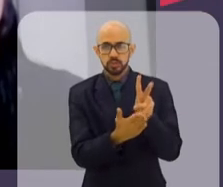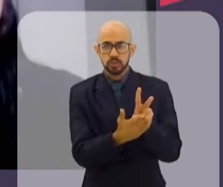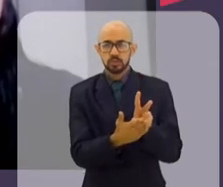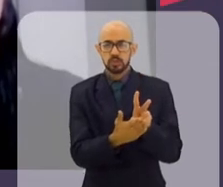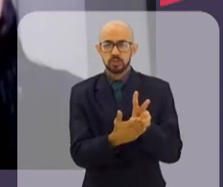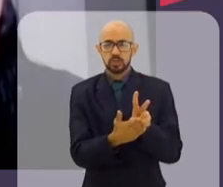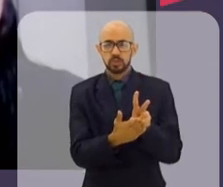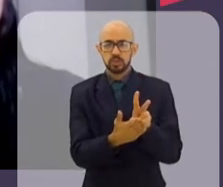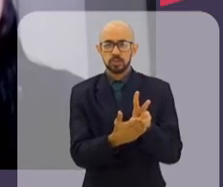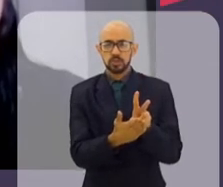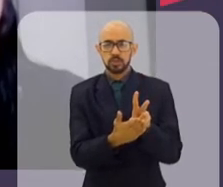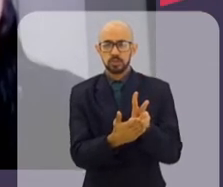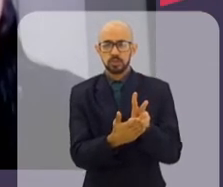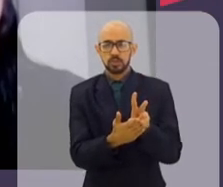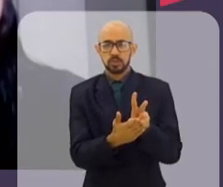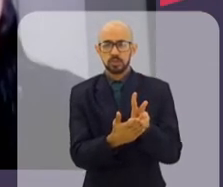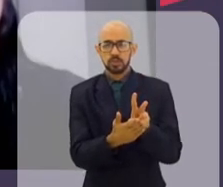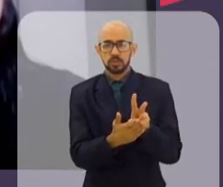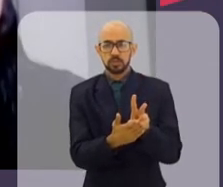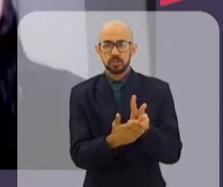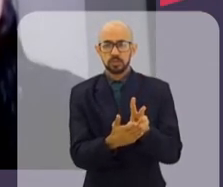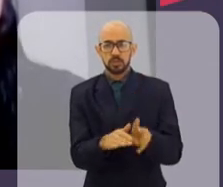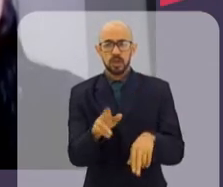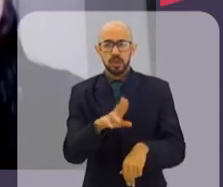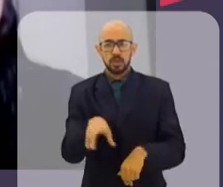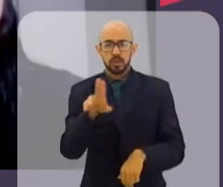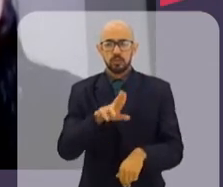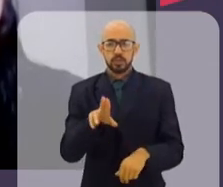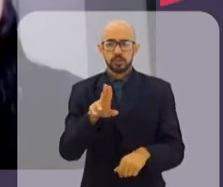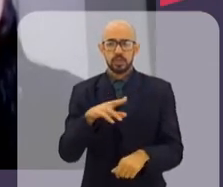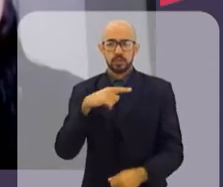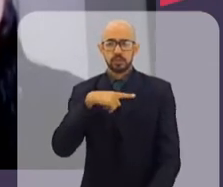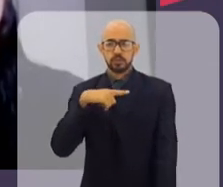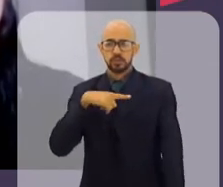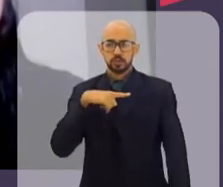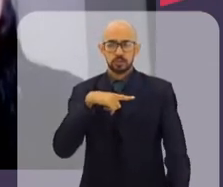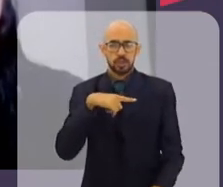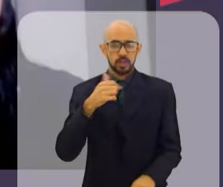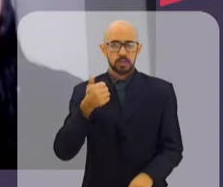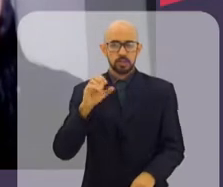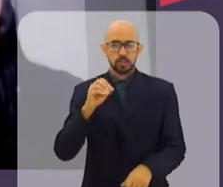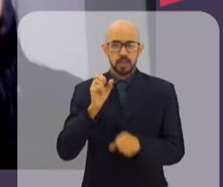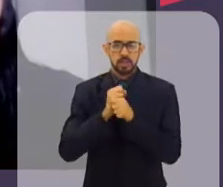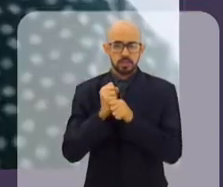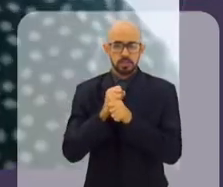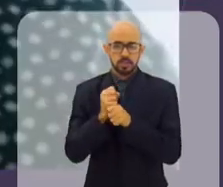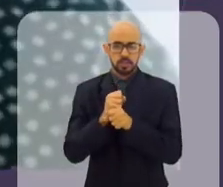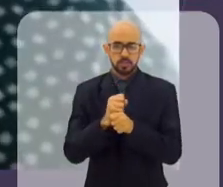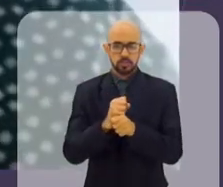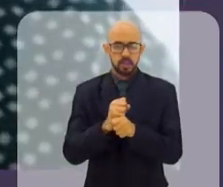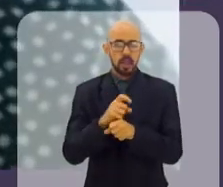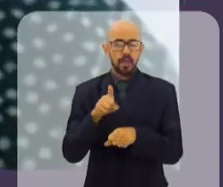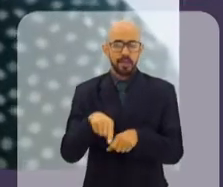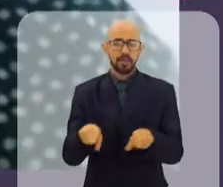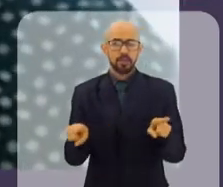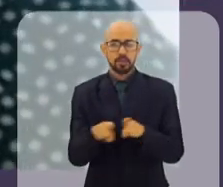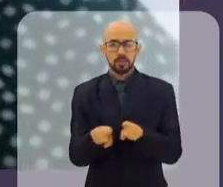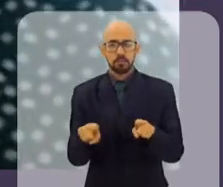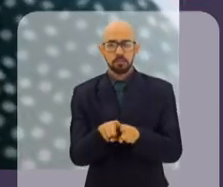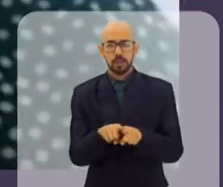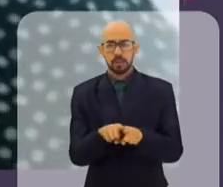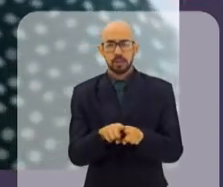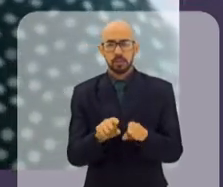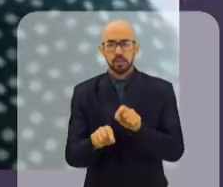A transformação curricular que a universidade vem vivendo nos últimos 10 anos é muito